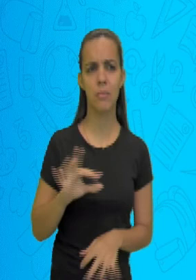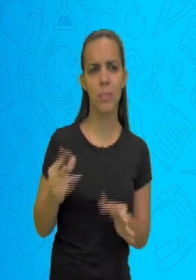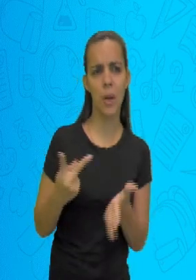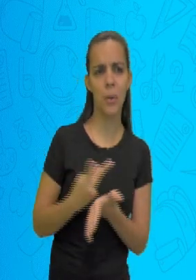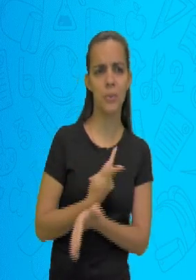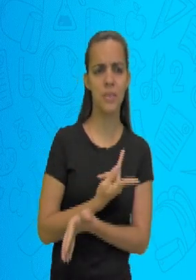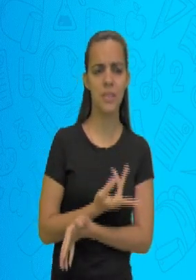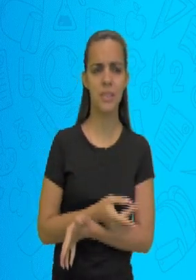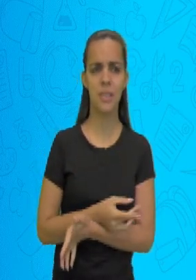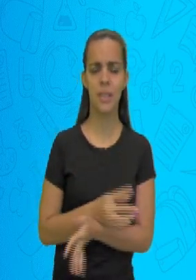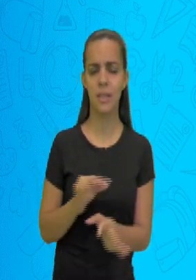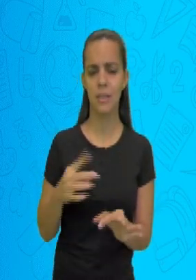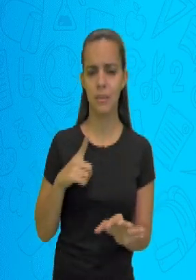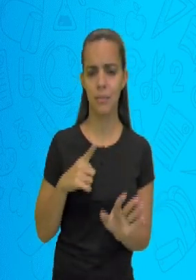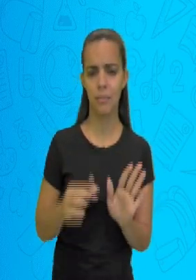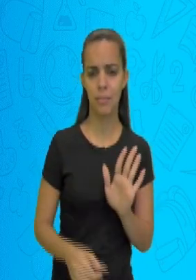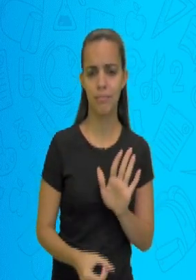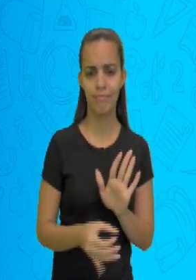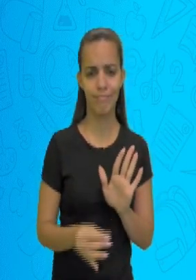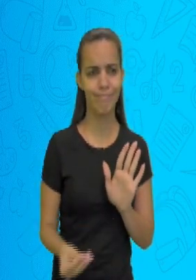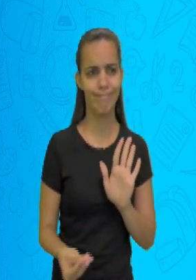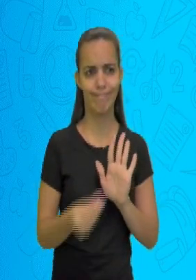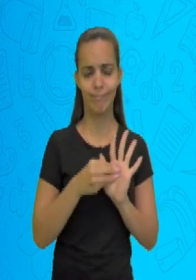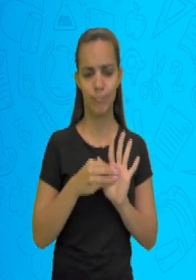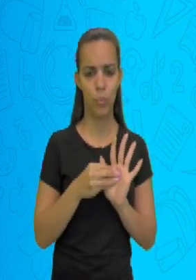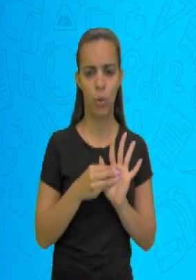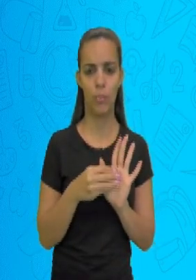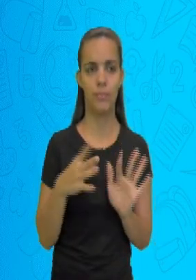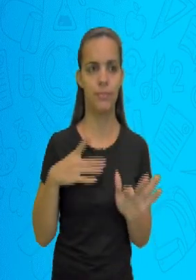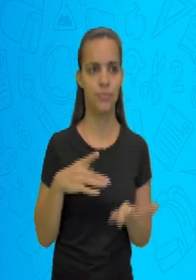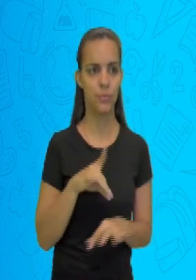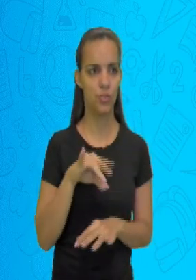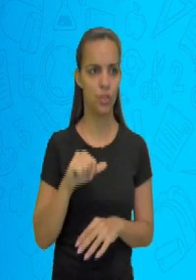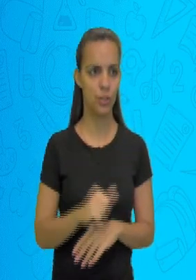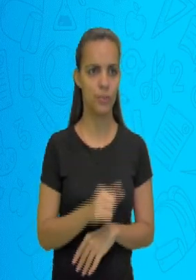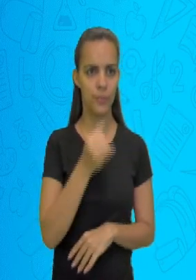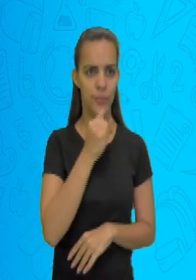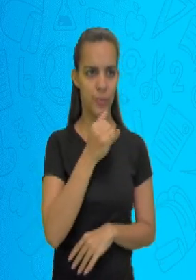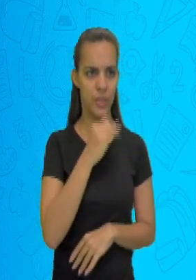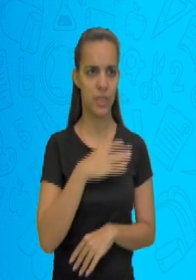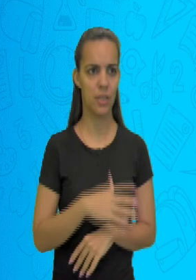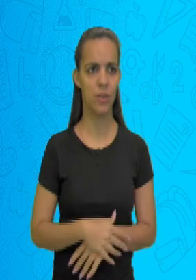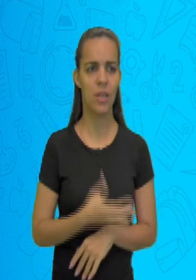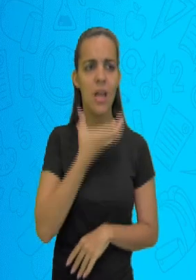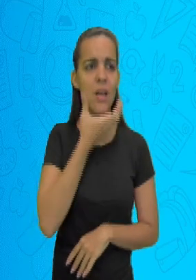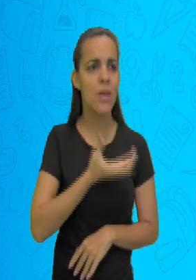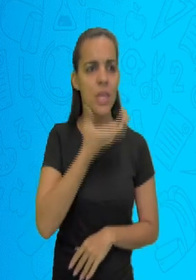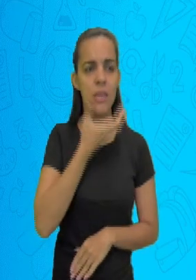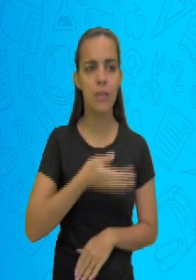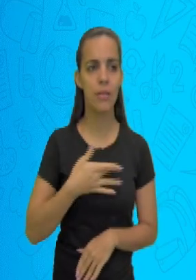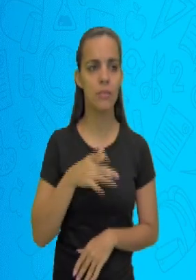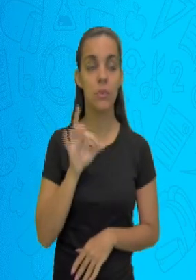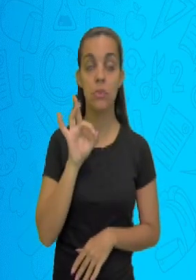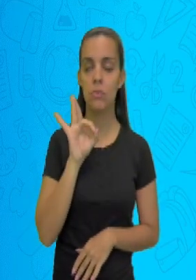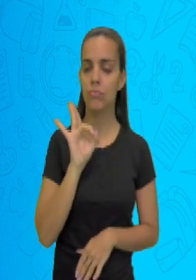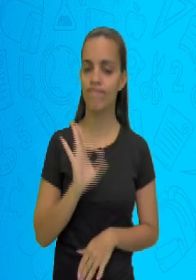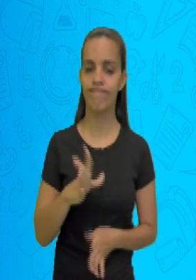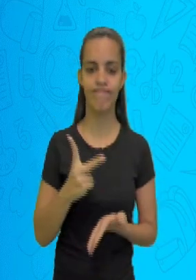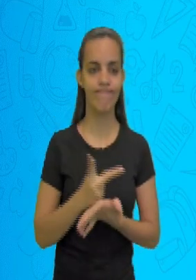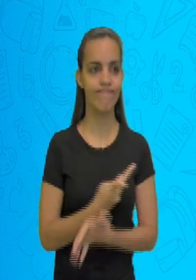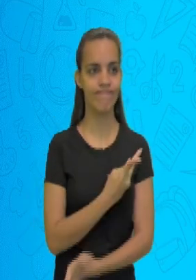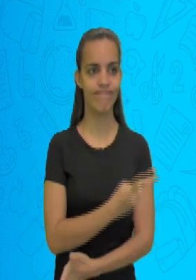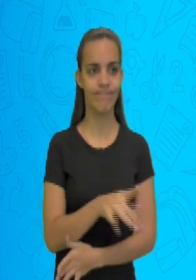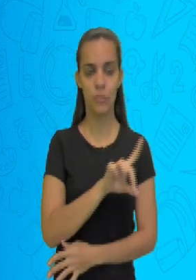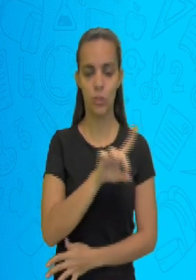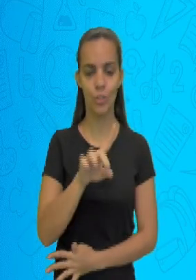Vocês podem perceber que a gente tem datas no ano que são fixas. Por exemplo, o Natal. O Natal só acontece